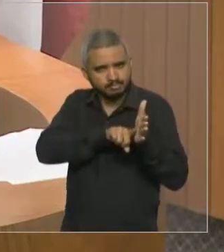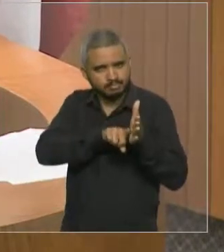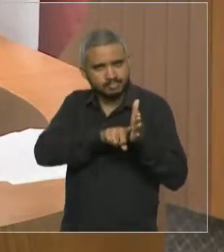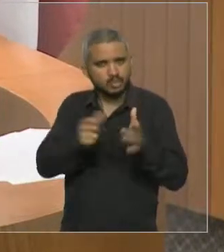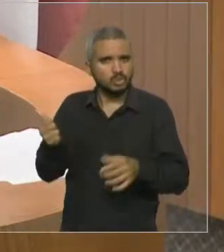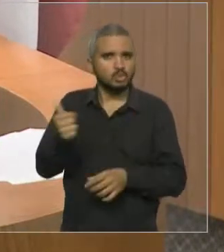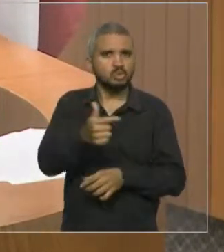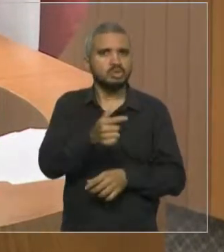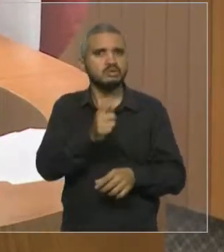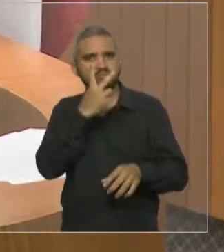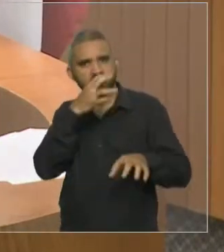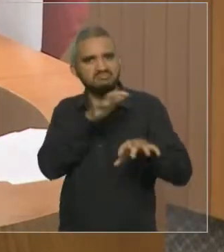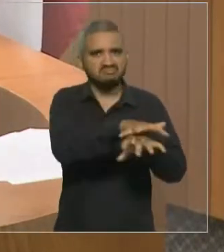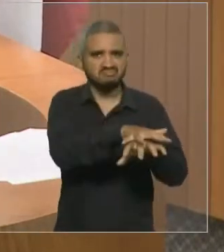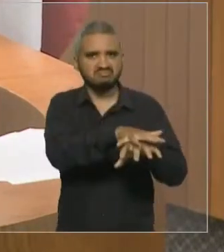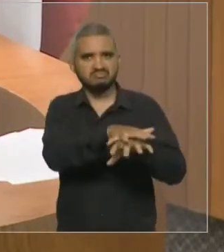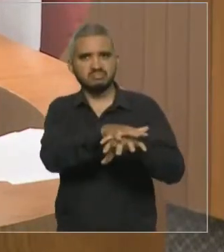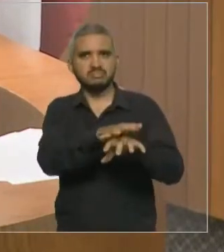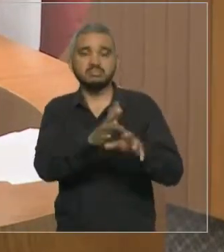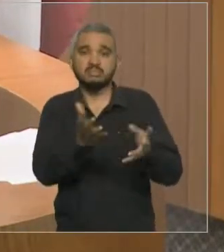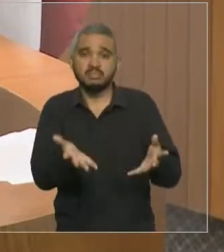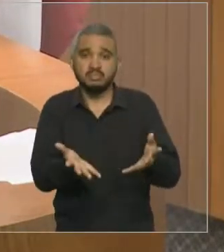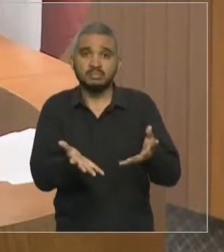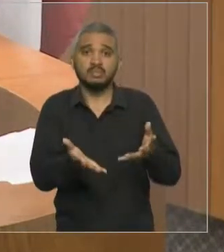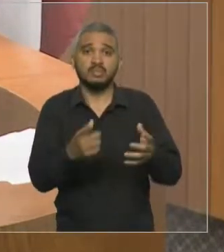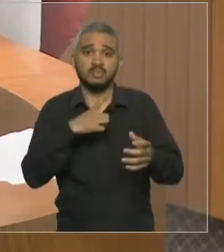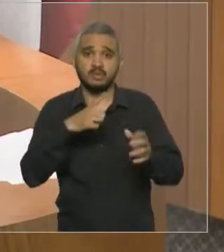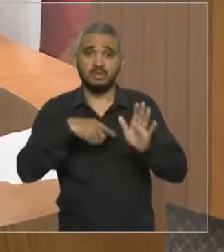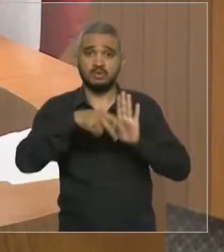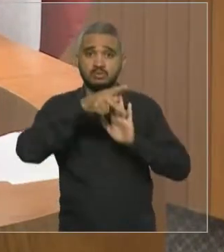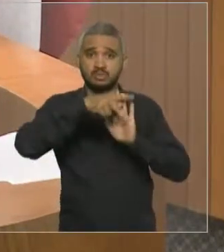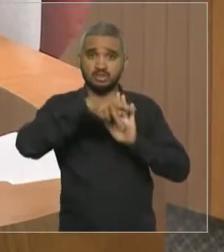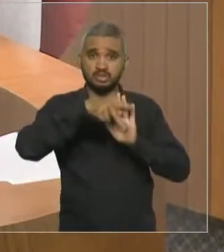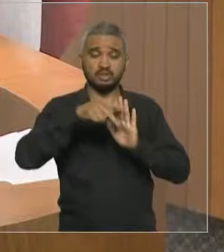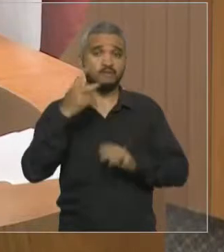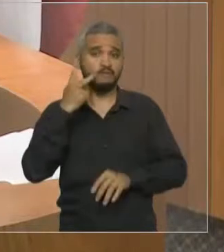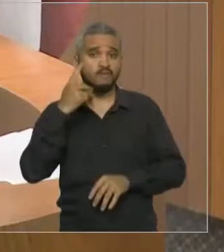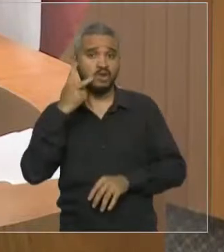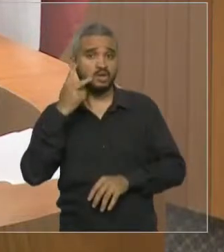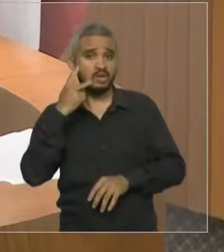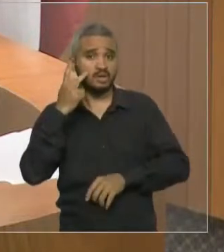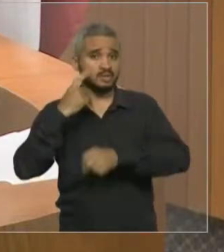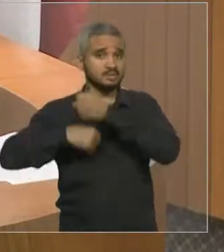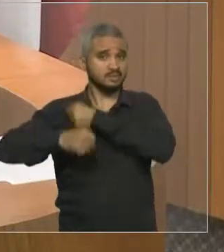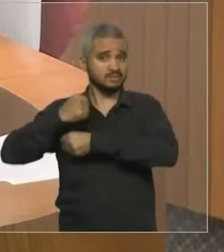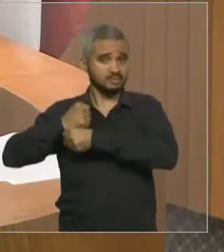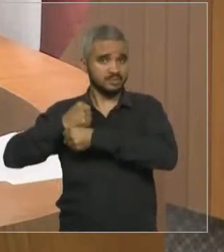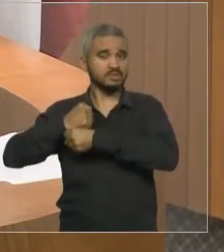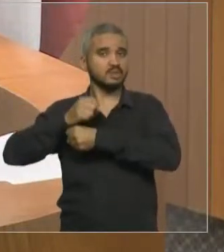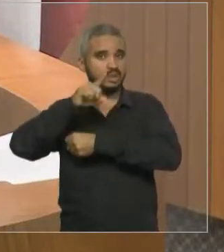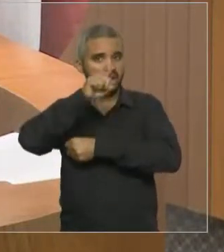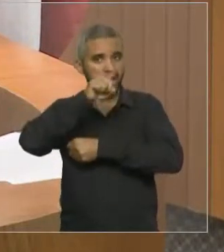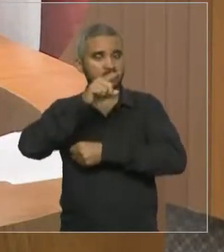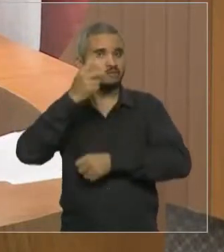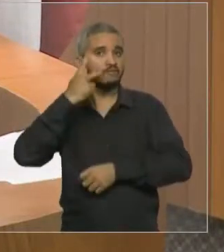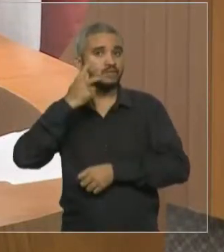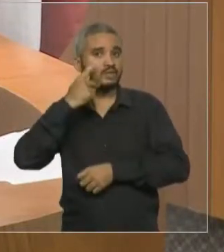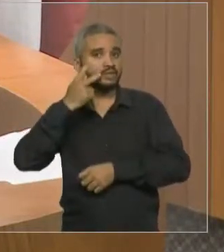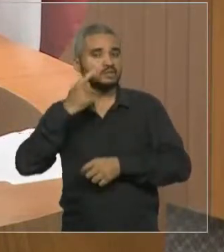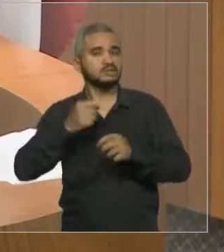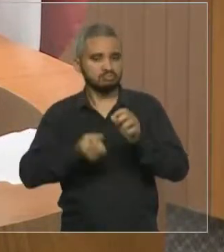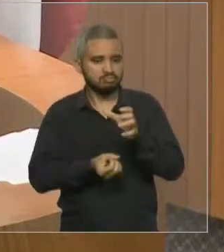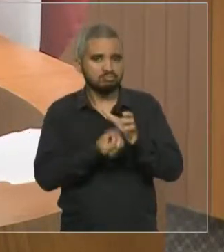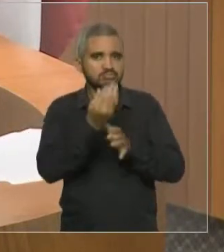do projeto que foi apresentado no ceará no ano passado no momento da mais grave crise de segurança pública